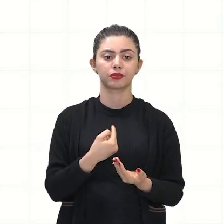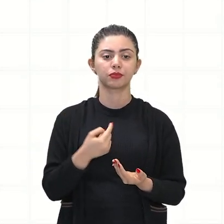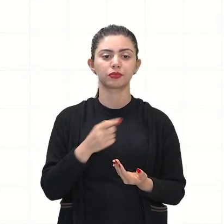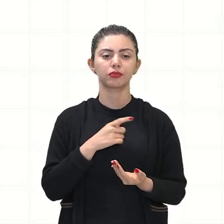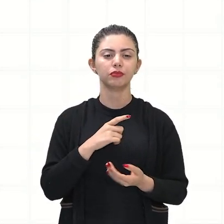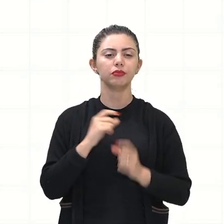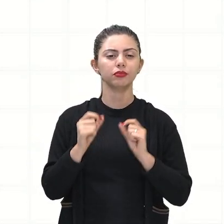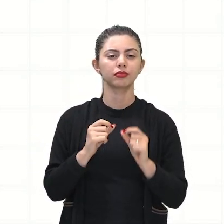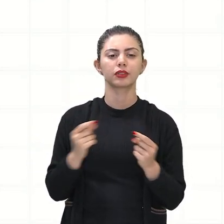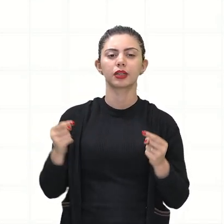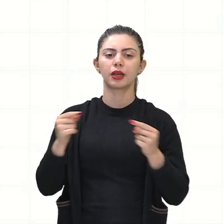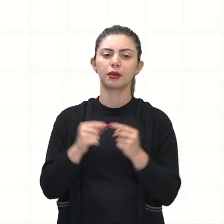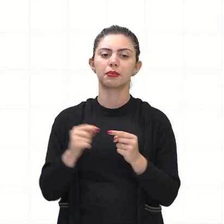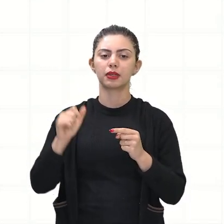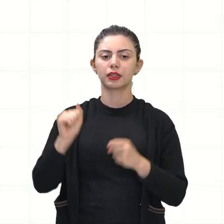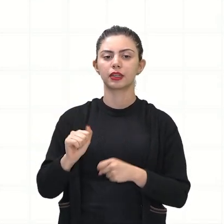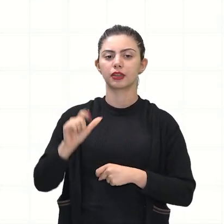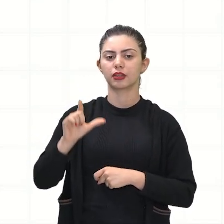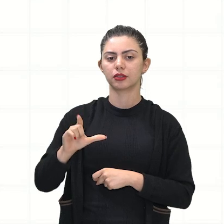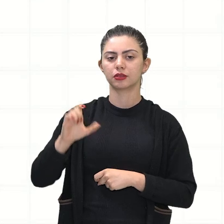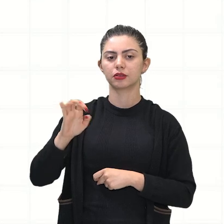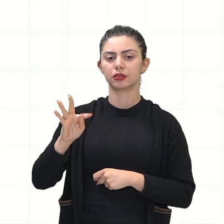alteridade.